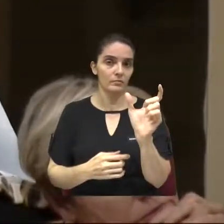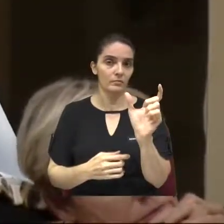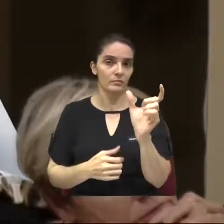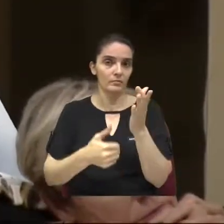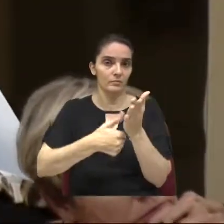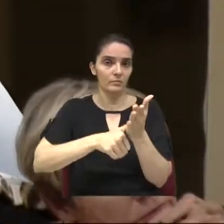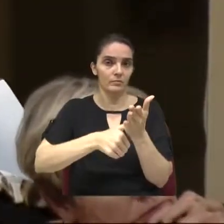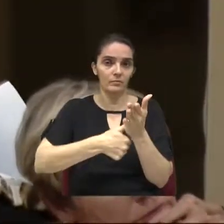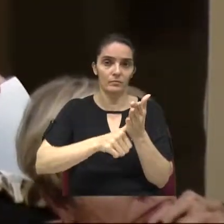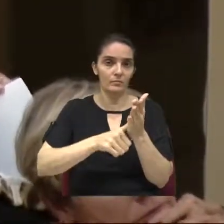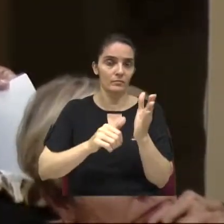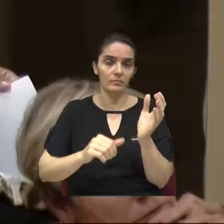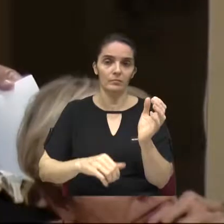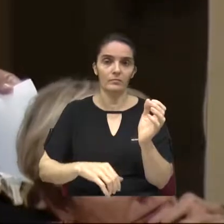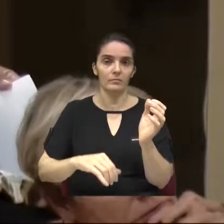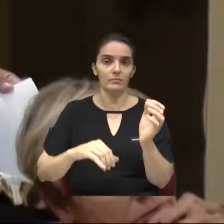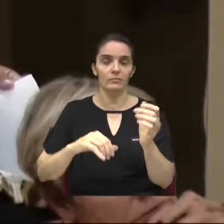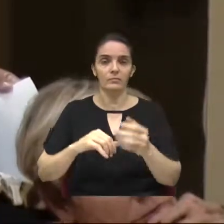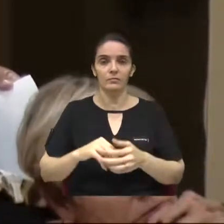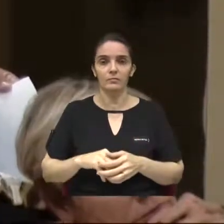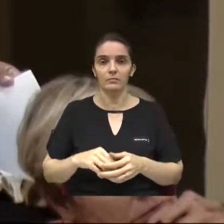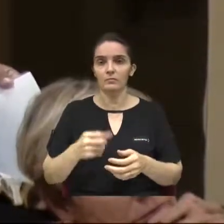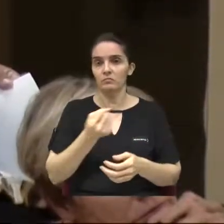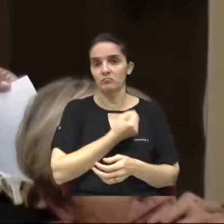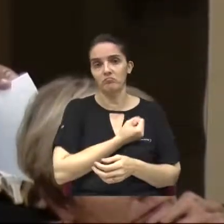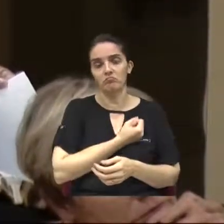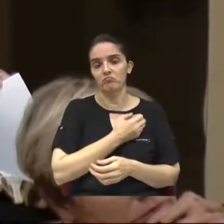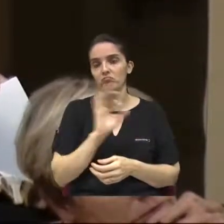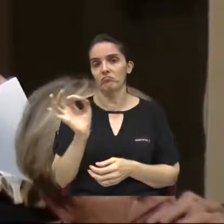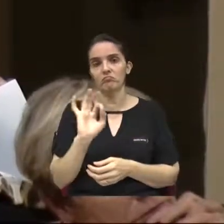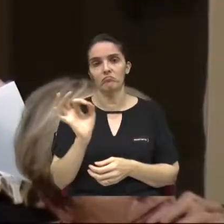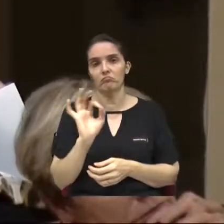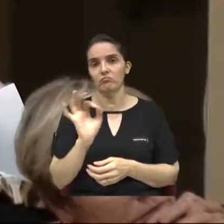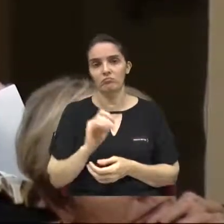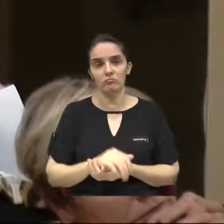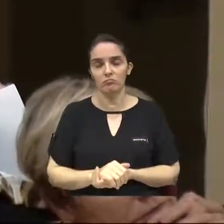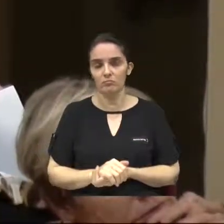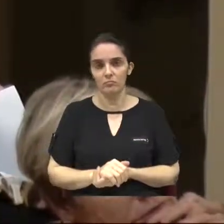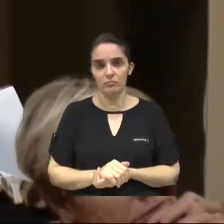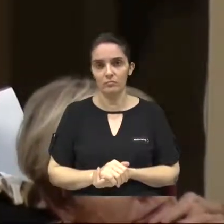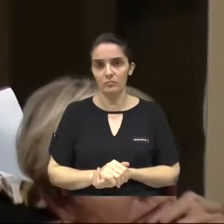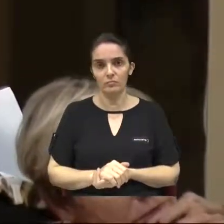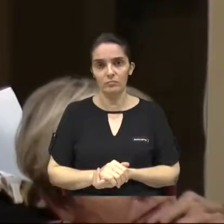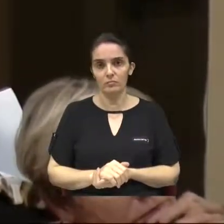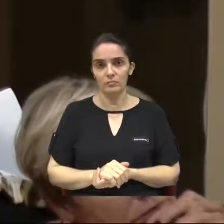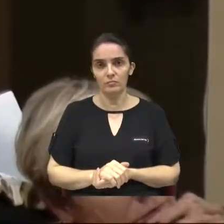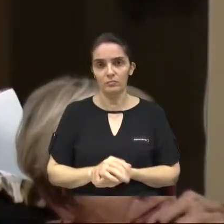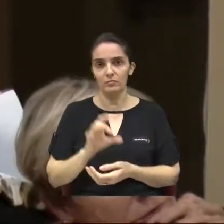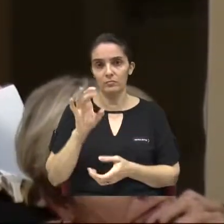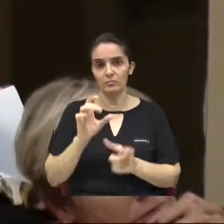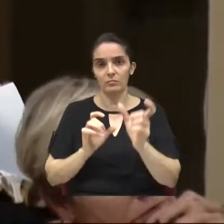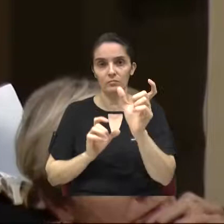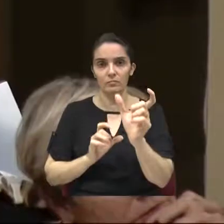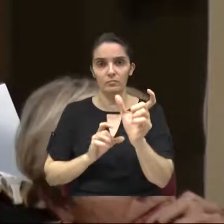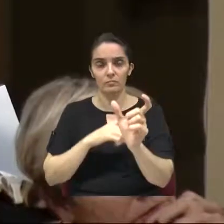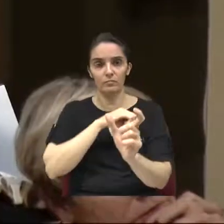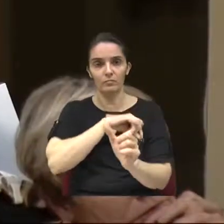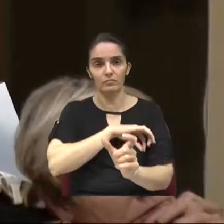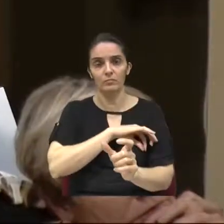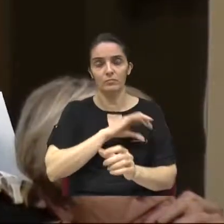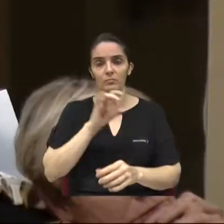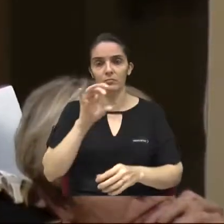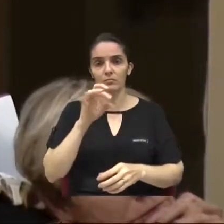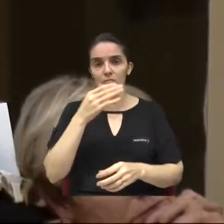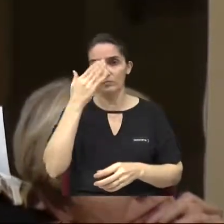do CPF. Ele apresentou e não apresentou a numeração da cédula de carteira de habilitação. Então, só quero o parecer